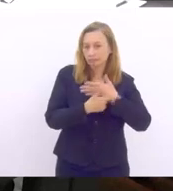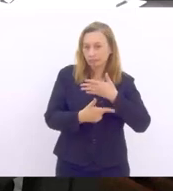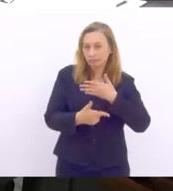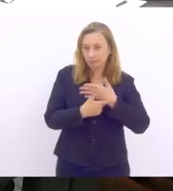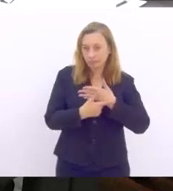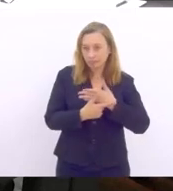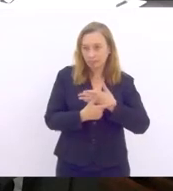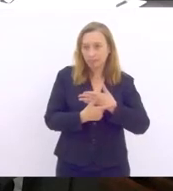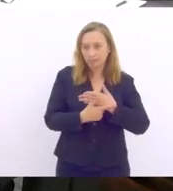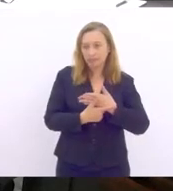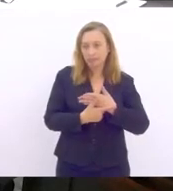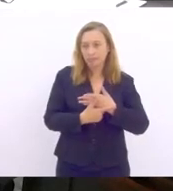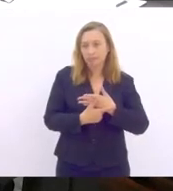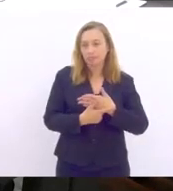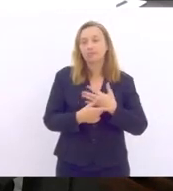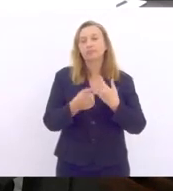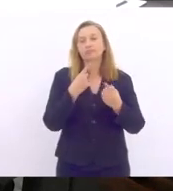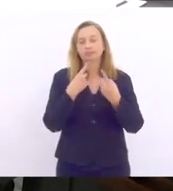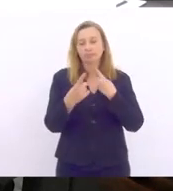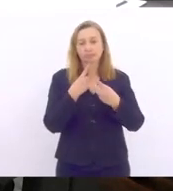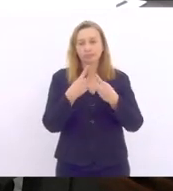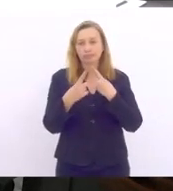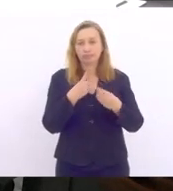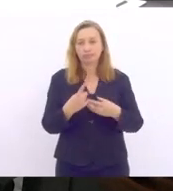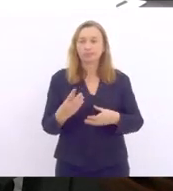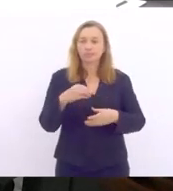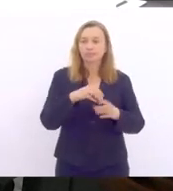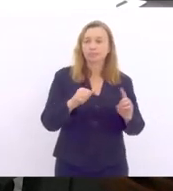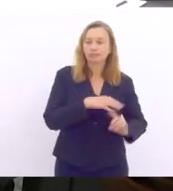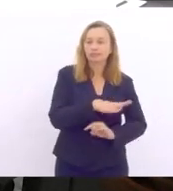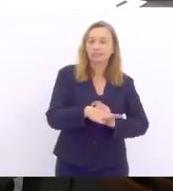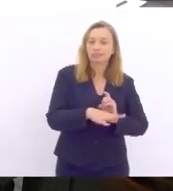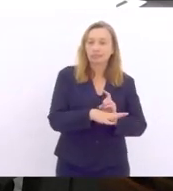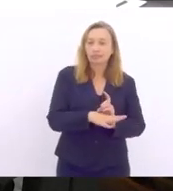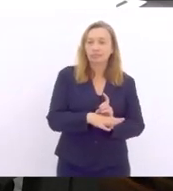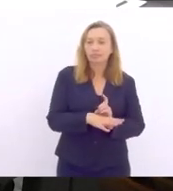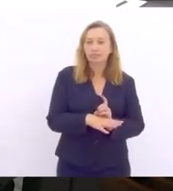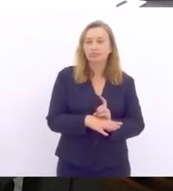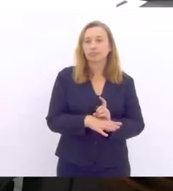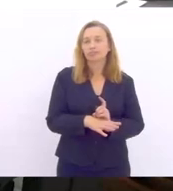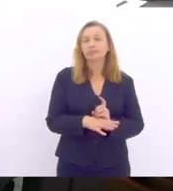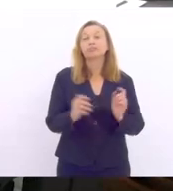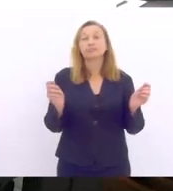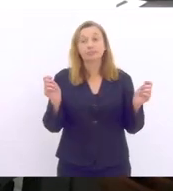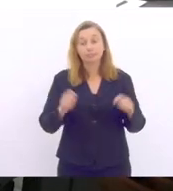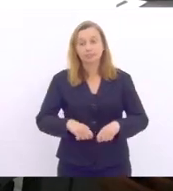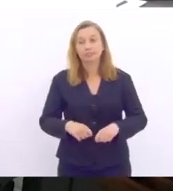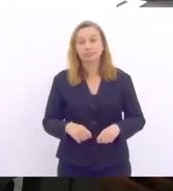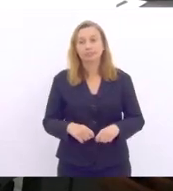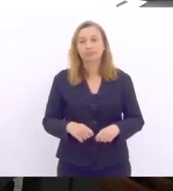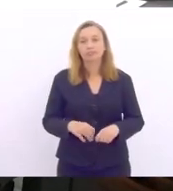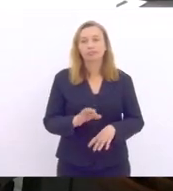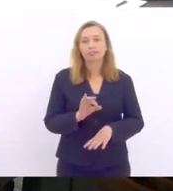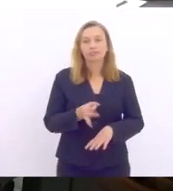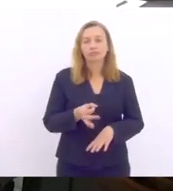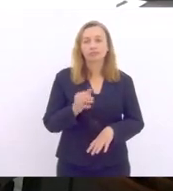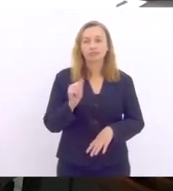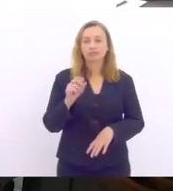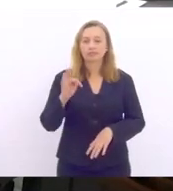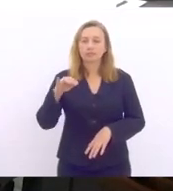quando promove a discussão na sociedade, trazendo a possibilidade, inclusive da ANATORG,